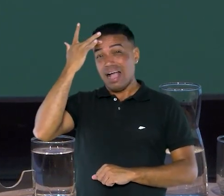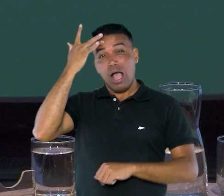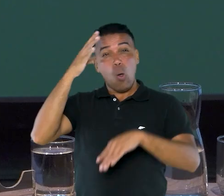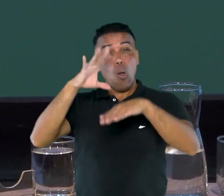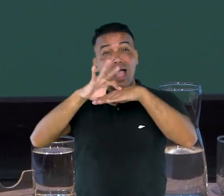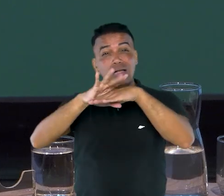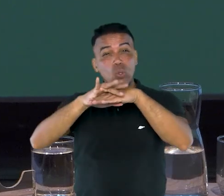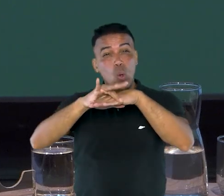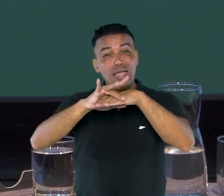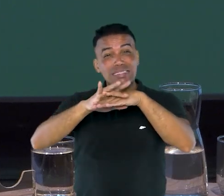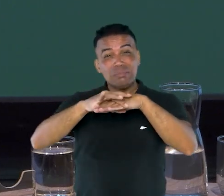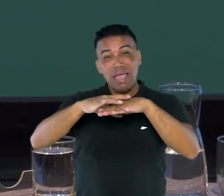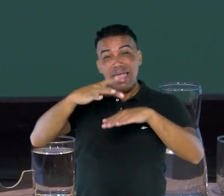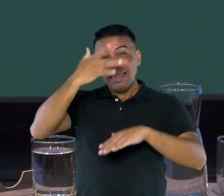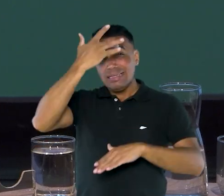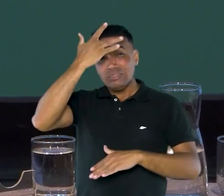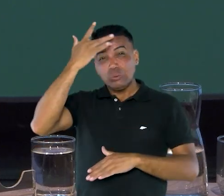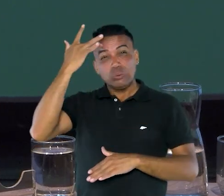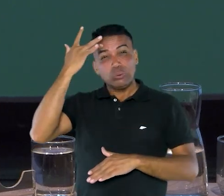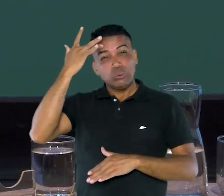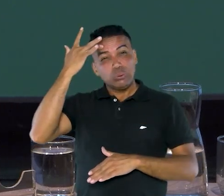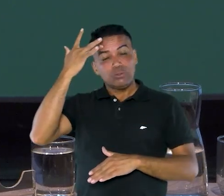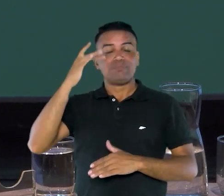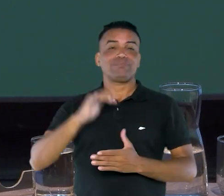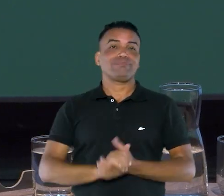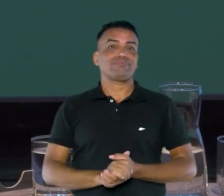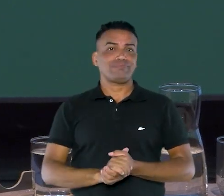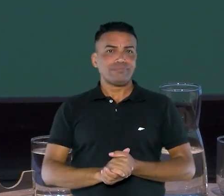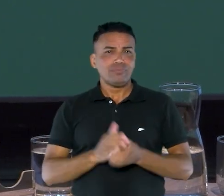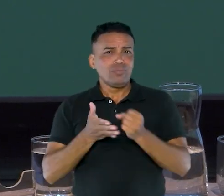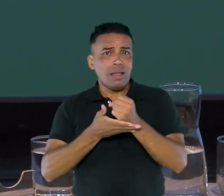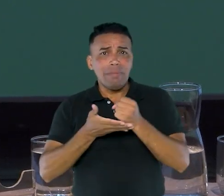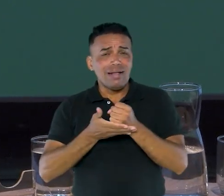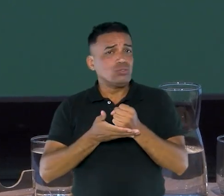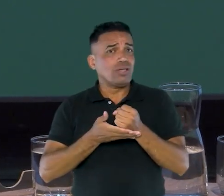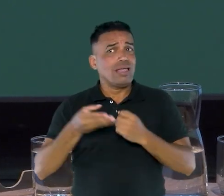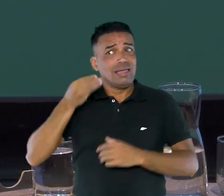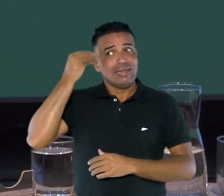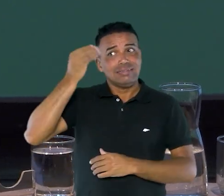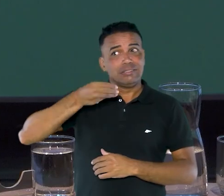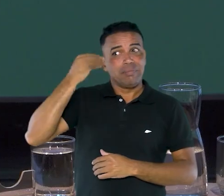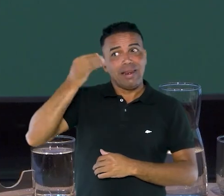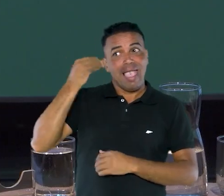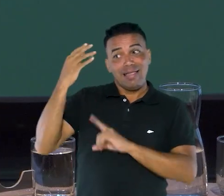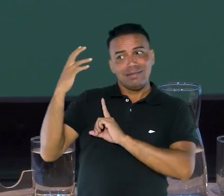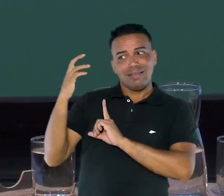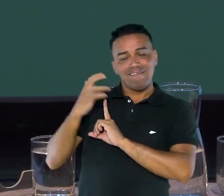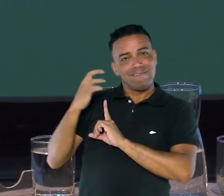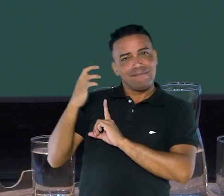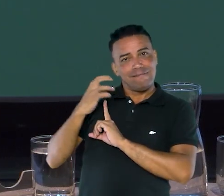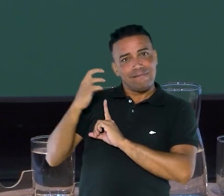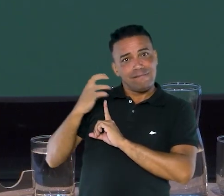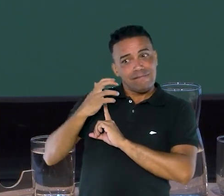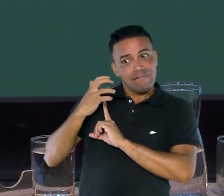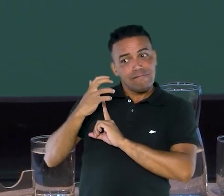mental, na verdade. A base é que você é atravessado pela experiência, você é